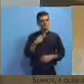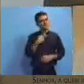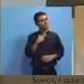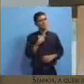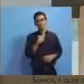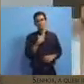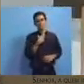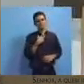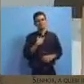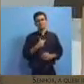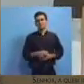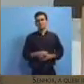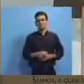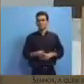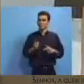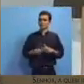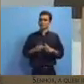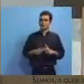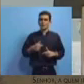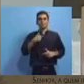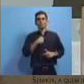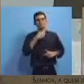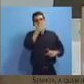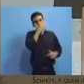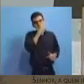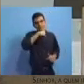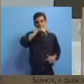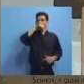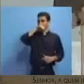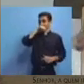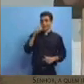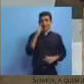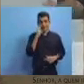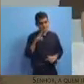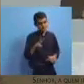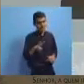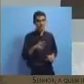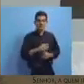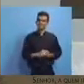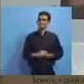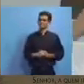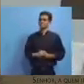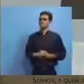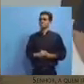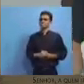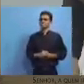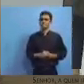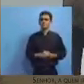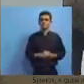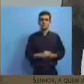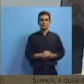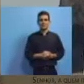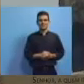plantar de novo era ele A descobriu certinho bom então você tinha que cava o carro em volta e